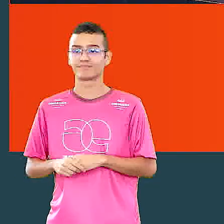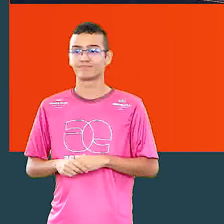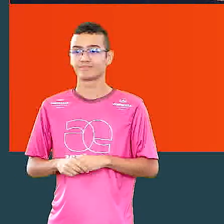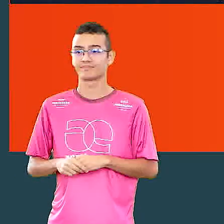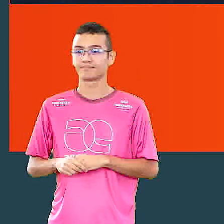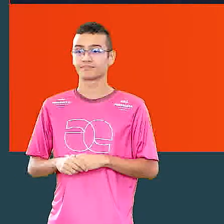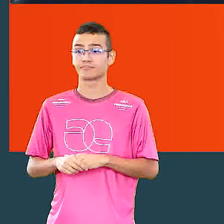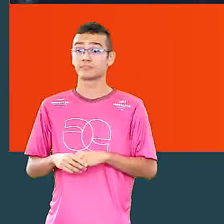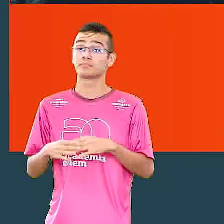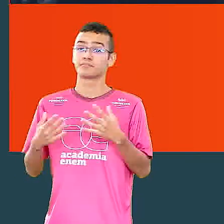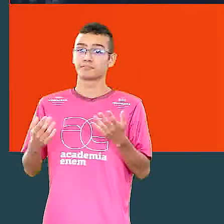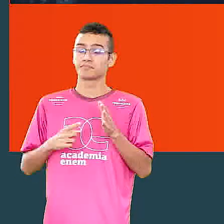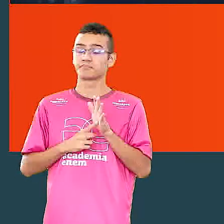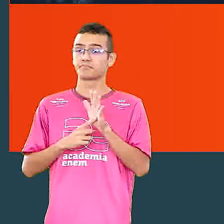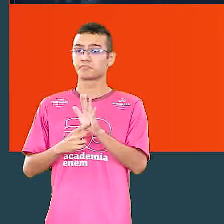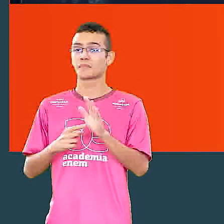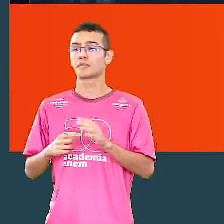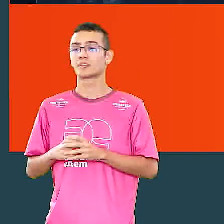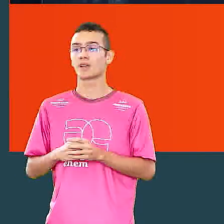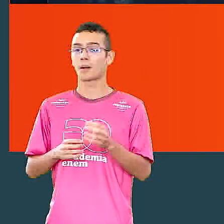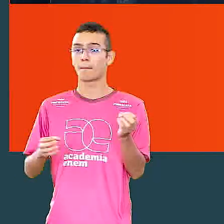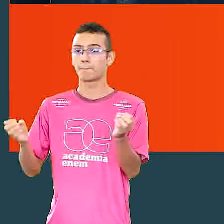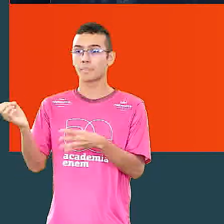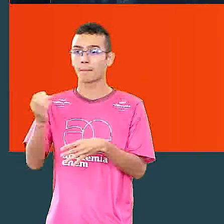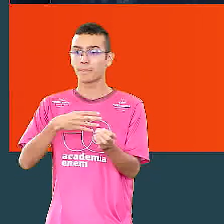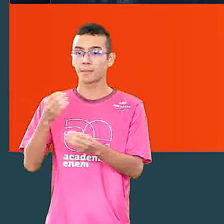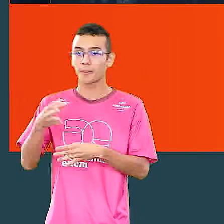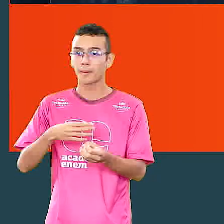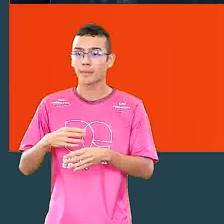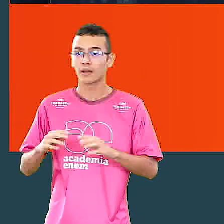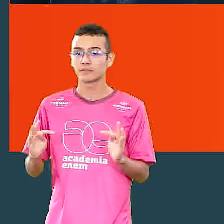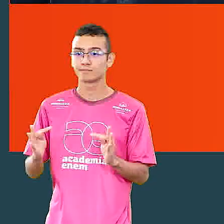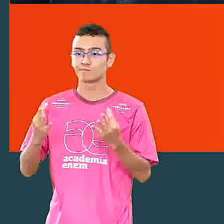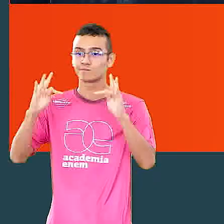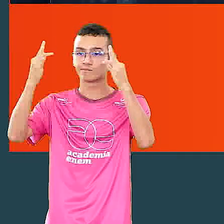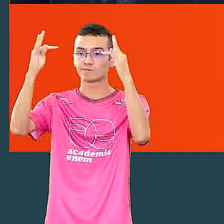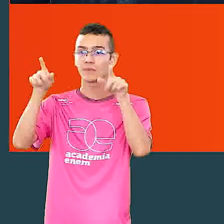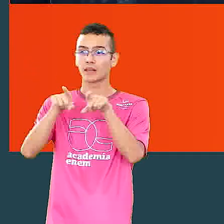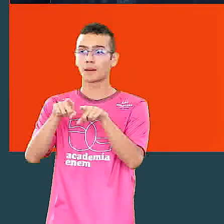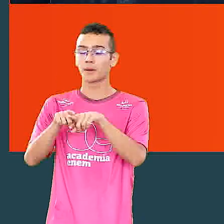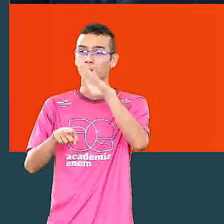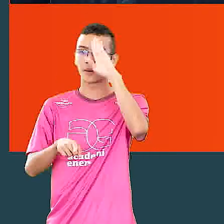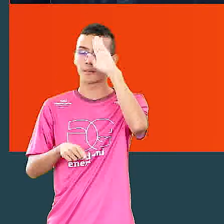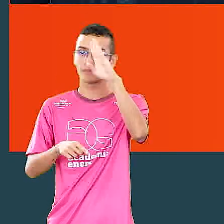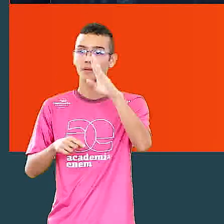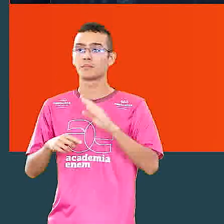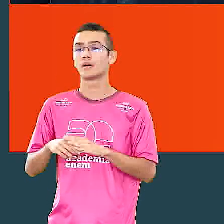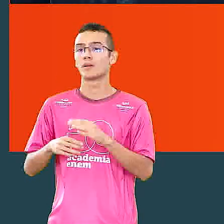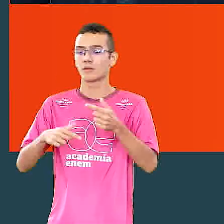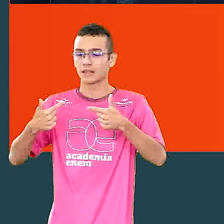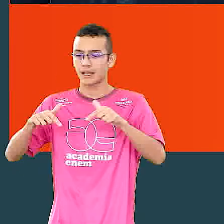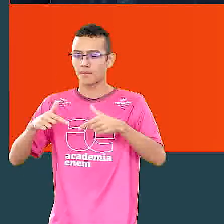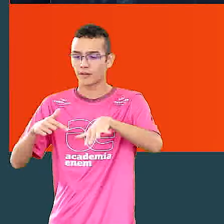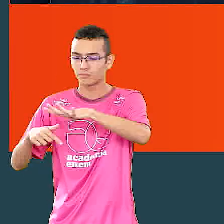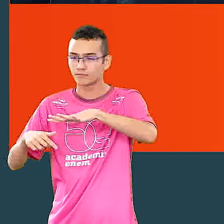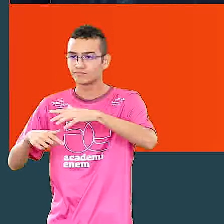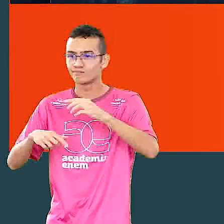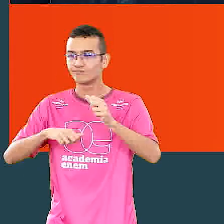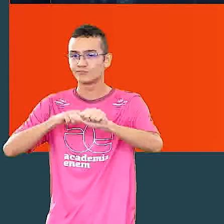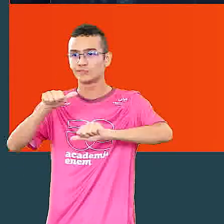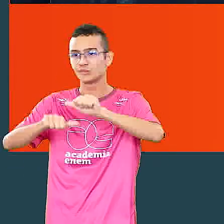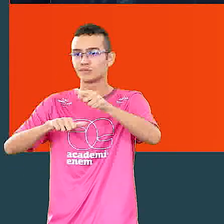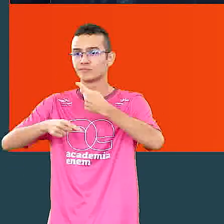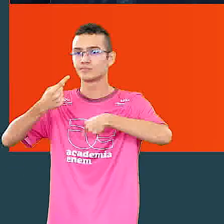as inovações tecnológicas e priorizar as mudanças no trabalho. Eu não quero